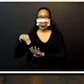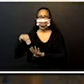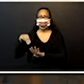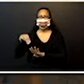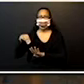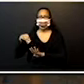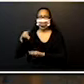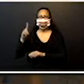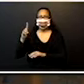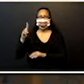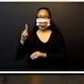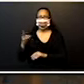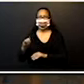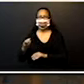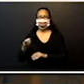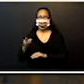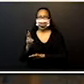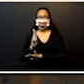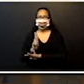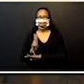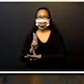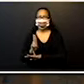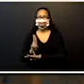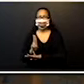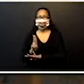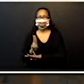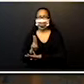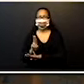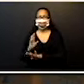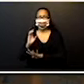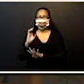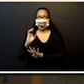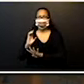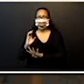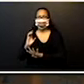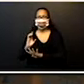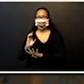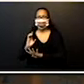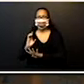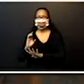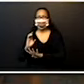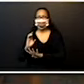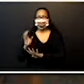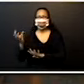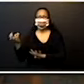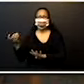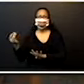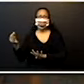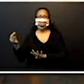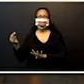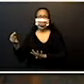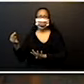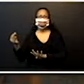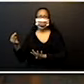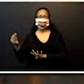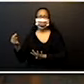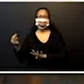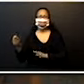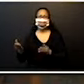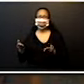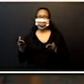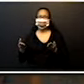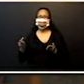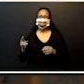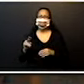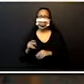1.000 unidades? A centena. Quanto será que vale a cem? Centena mesmo, hein? O nome